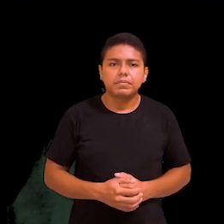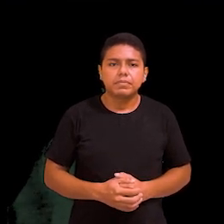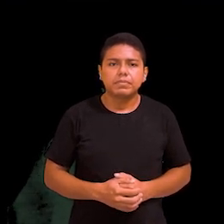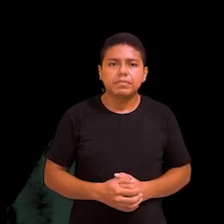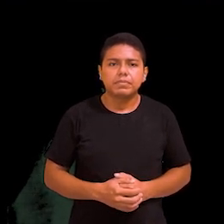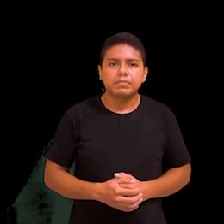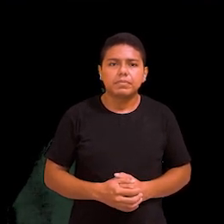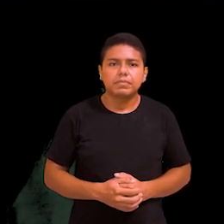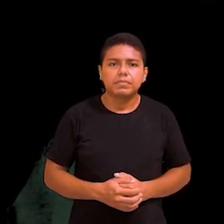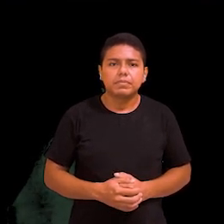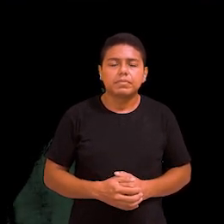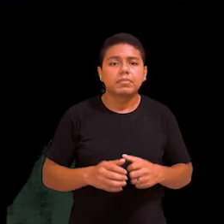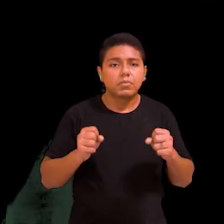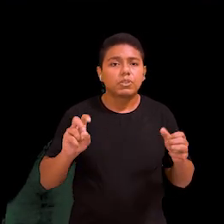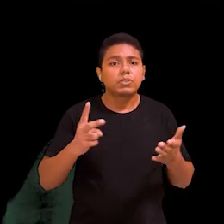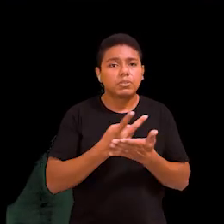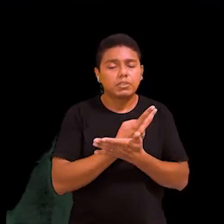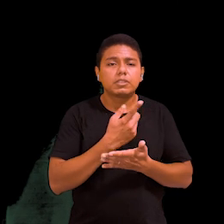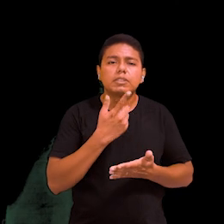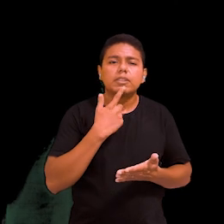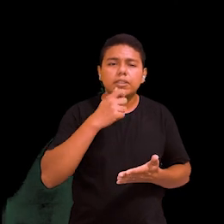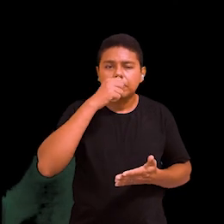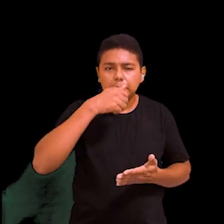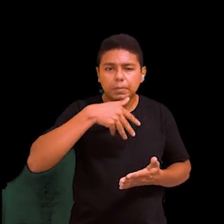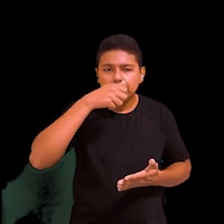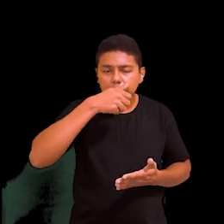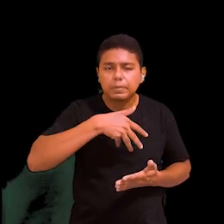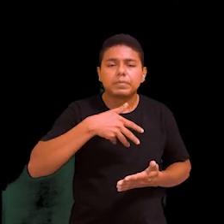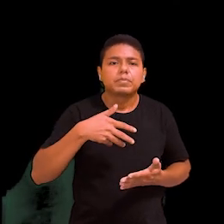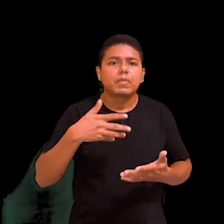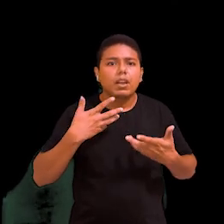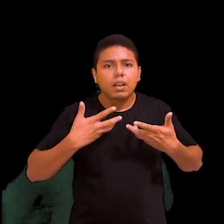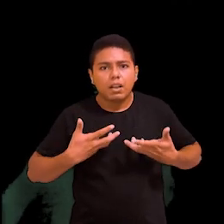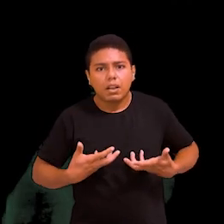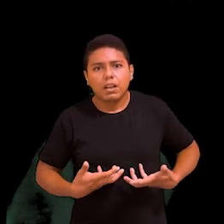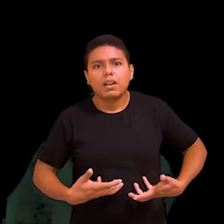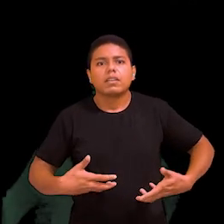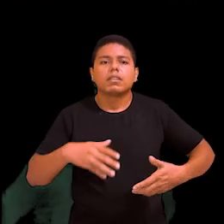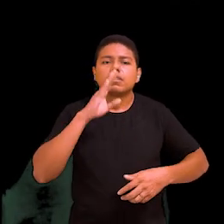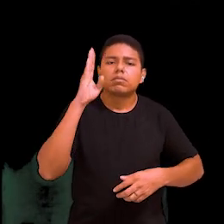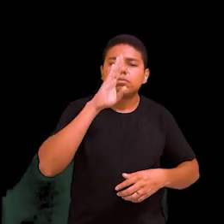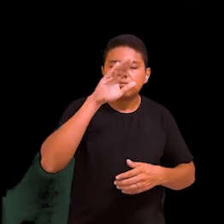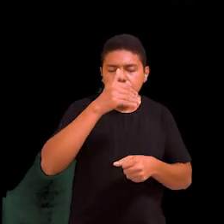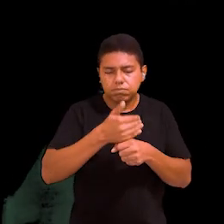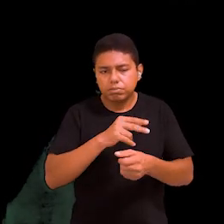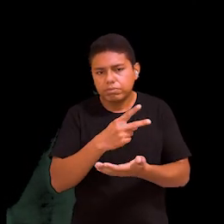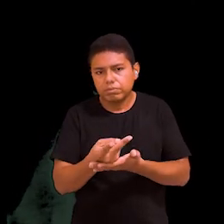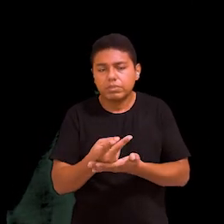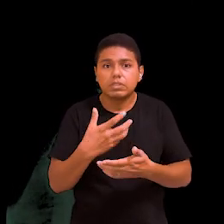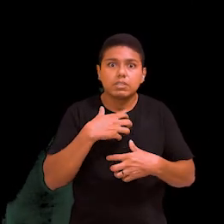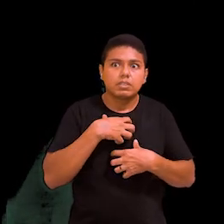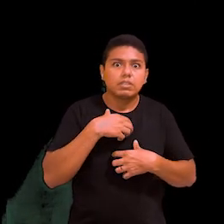estar presente tosse e hemoptise, que é o sangramento nasal, febre e sudorese, fadiga e